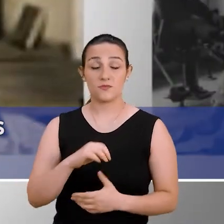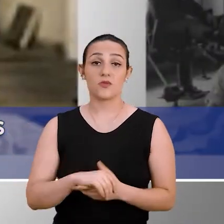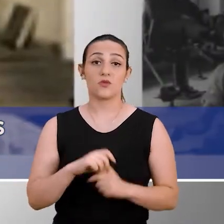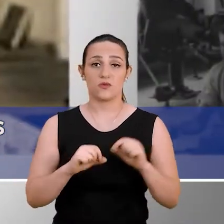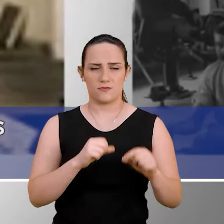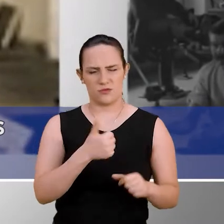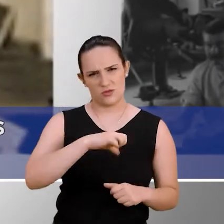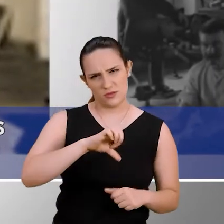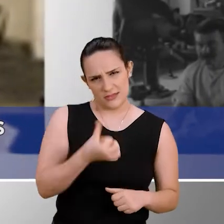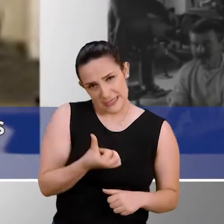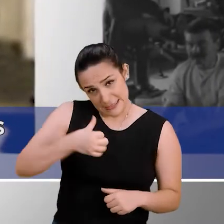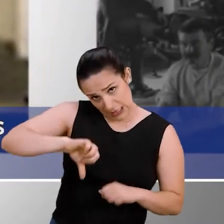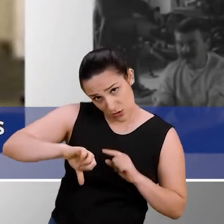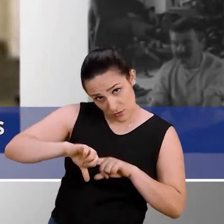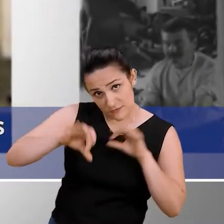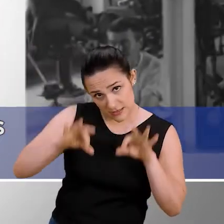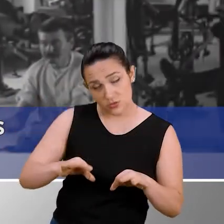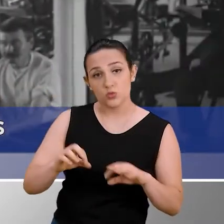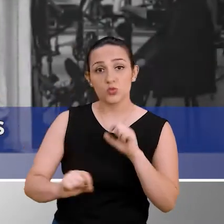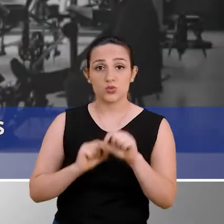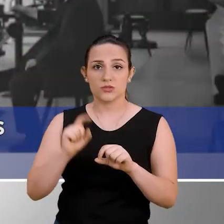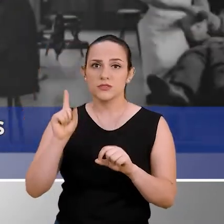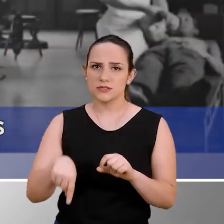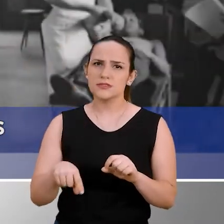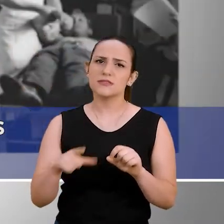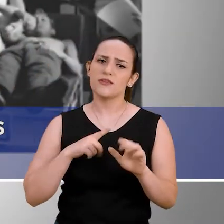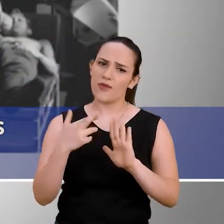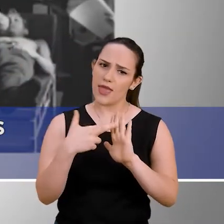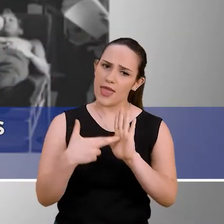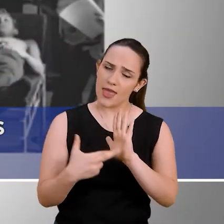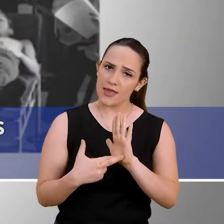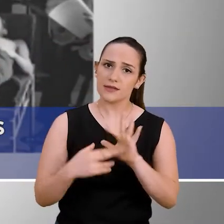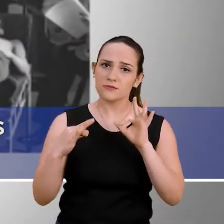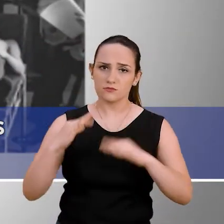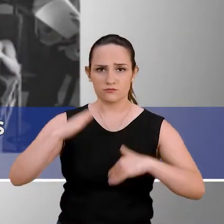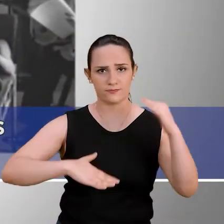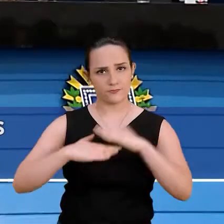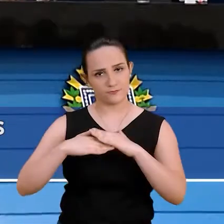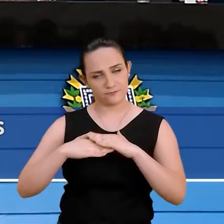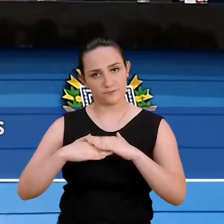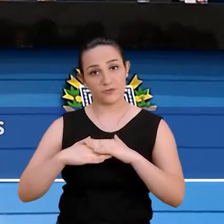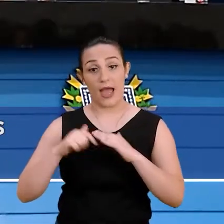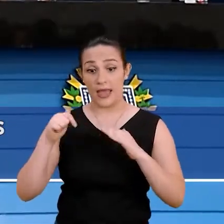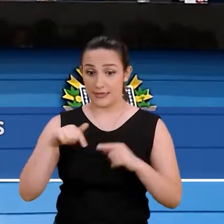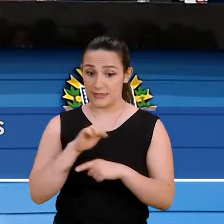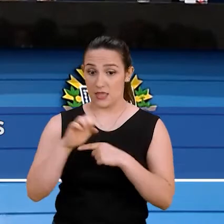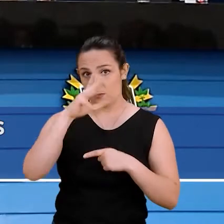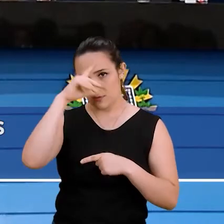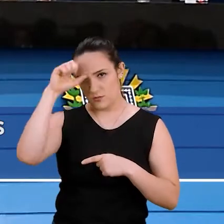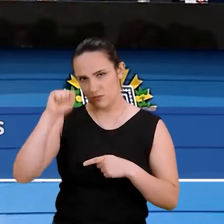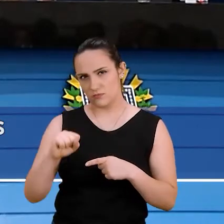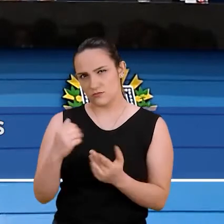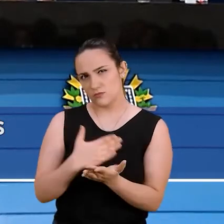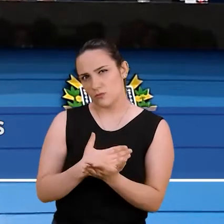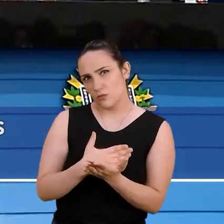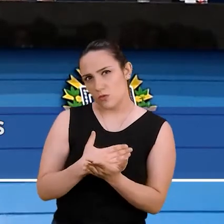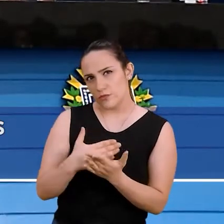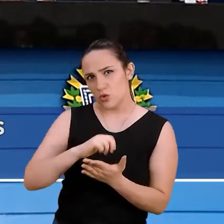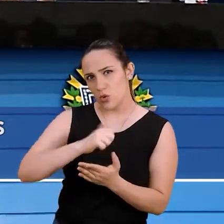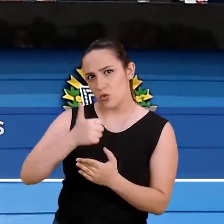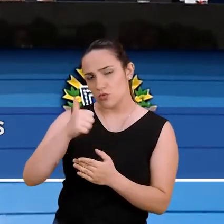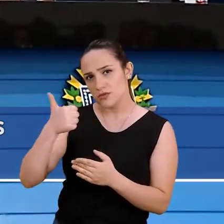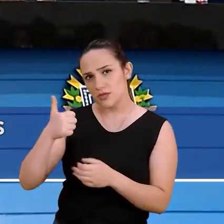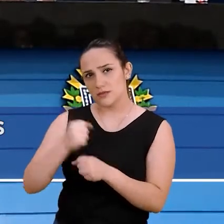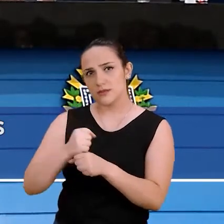1969 que um decreto-lei regulamentou as atividades desses profissionais no país. Em Mato Grosso do Sul, a história